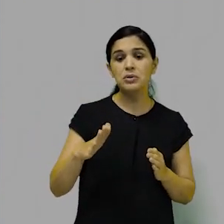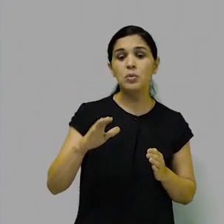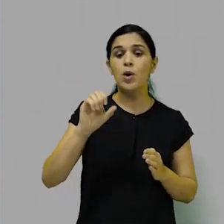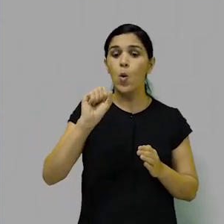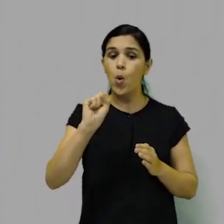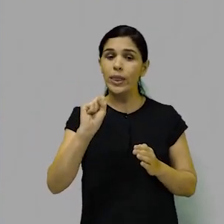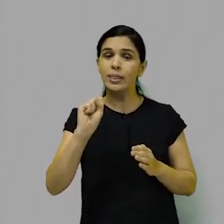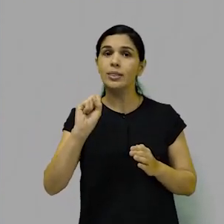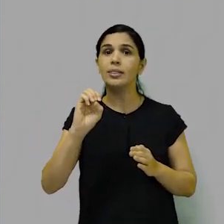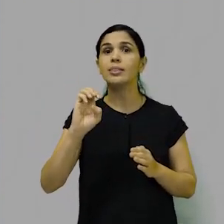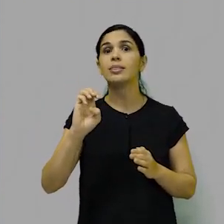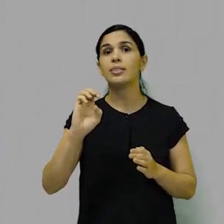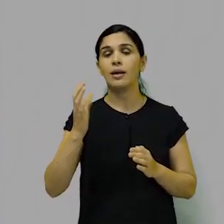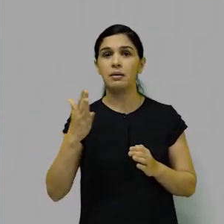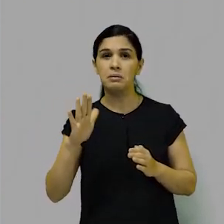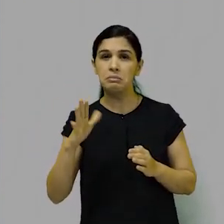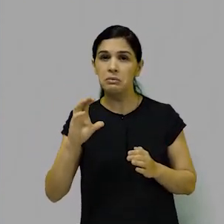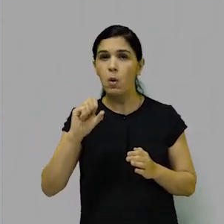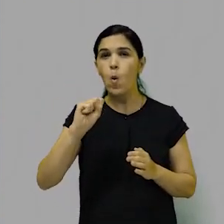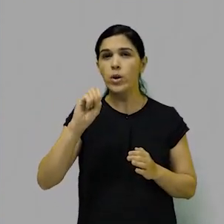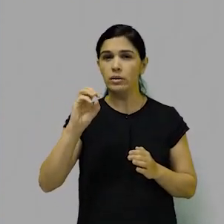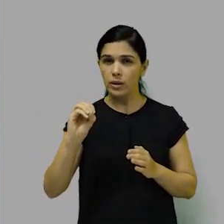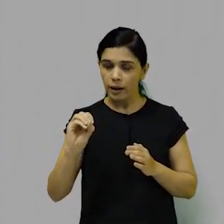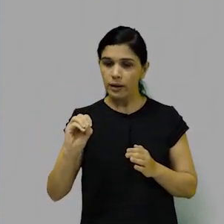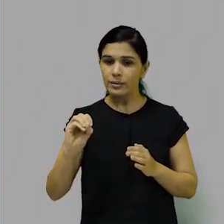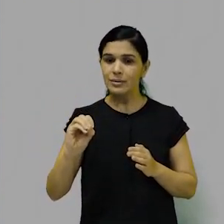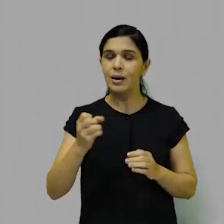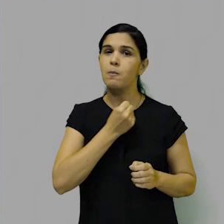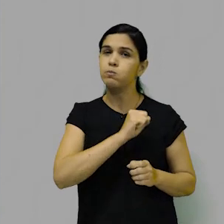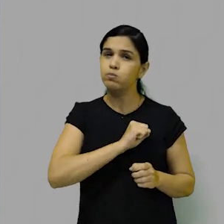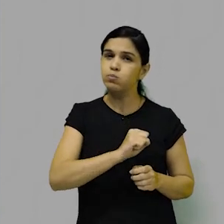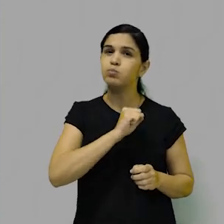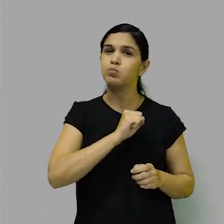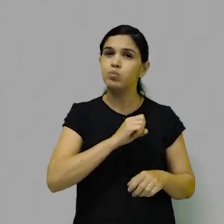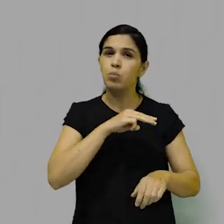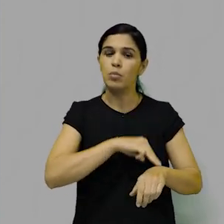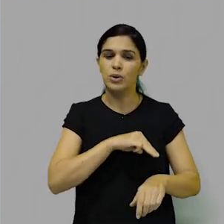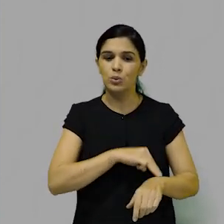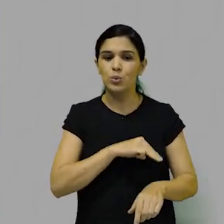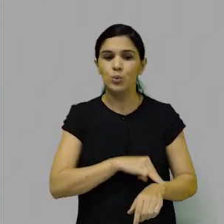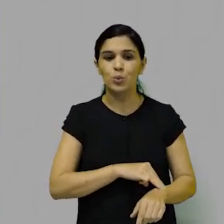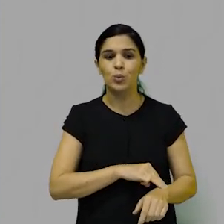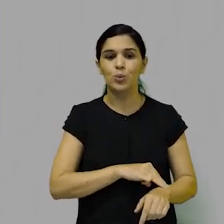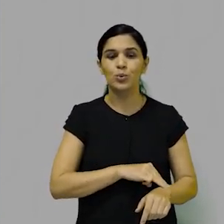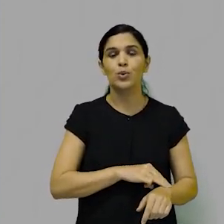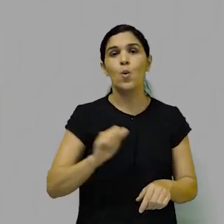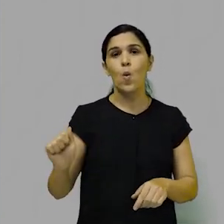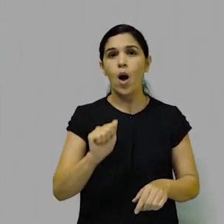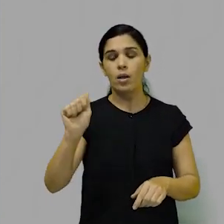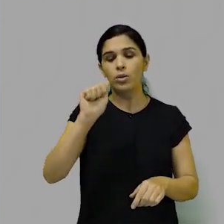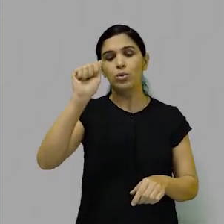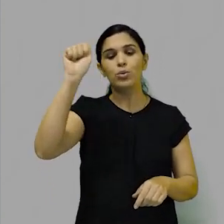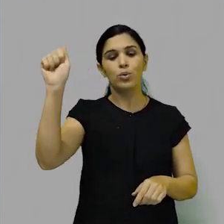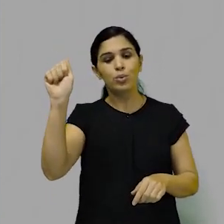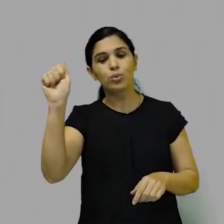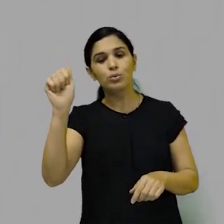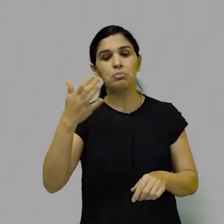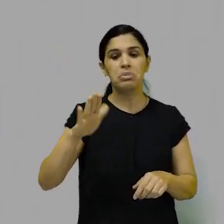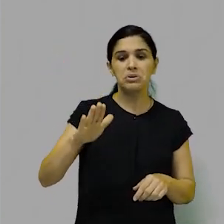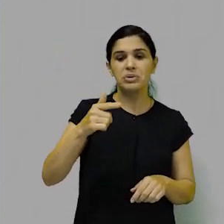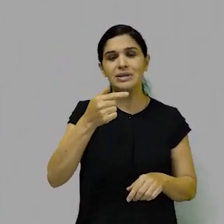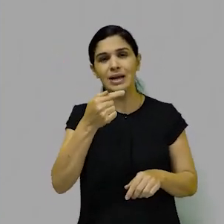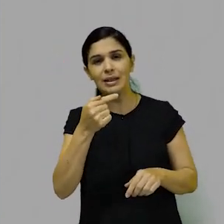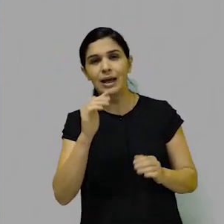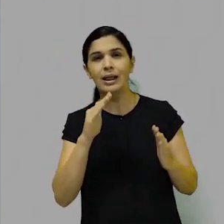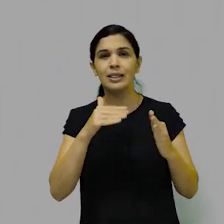adulto ativo, de 50 a 100 batimentos por minuto. E o idoso, de 50 a 100 batimentos por